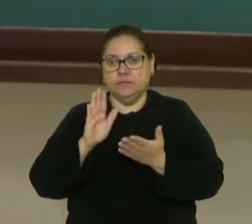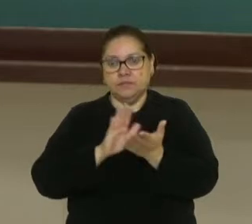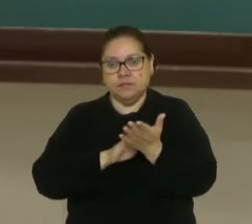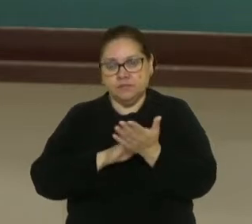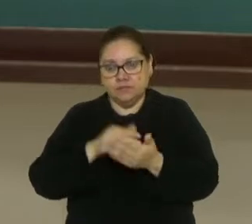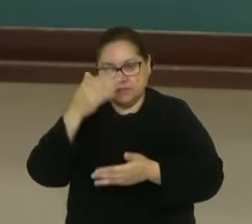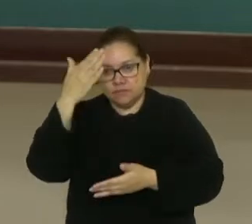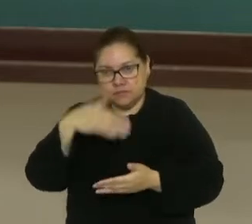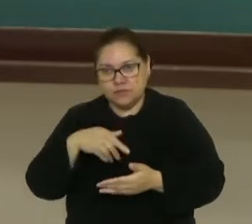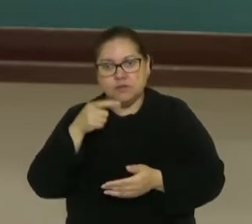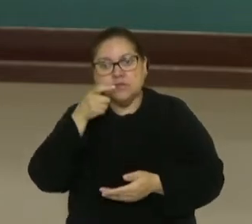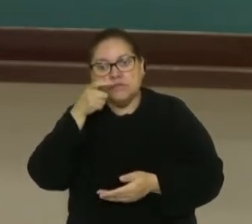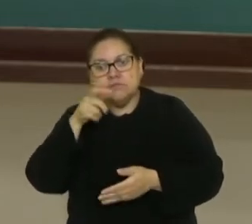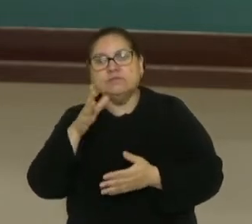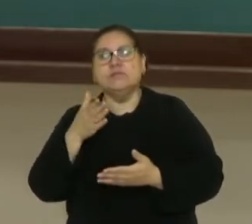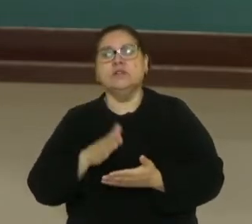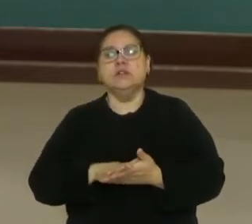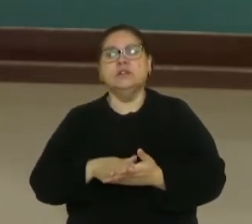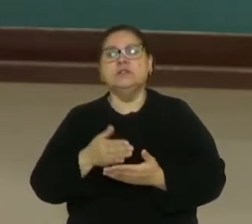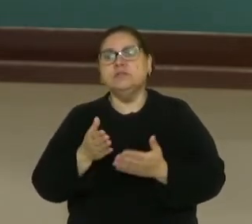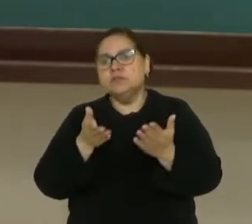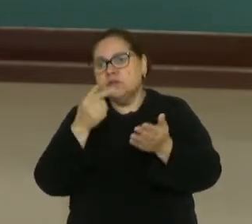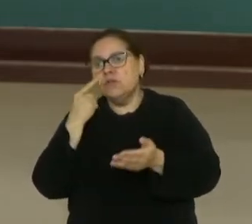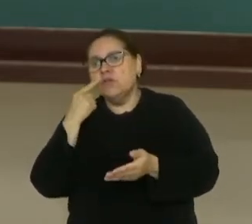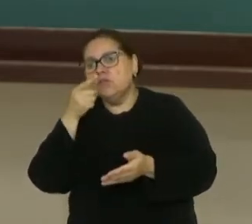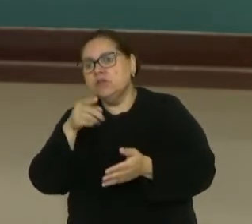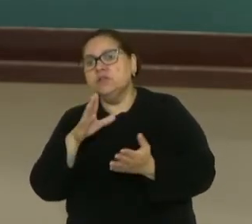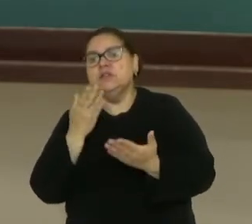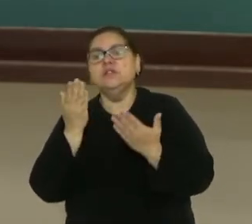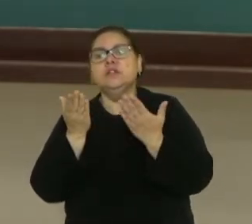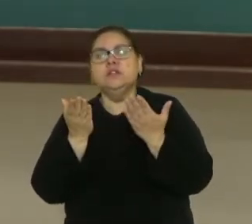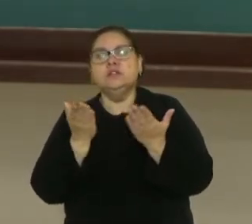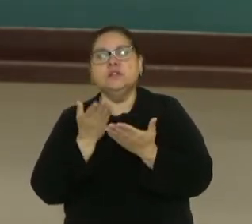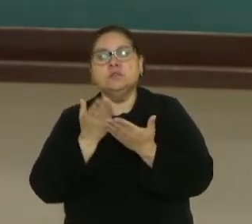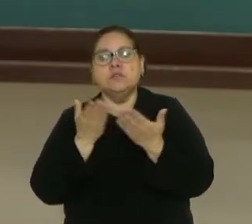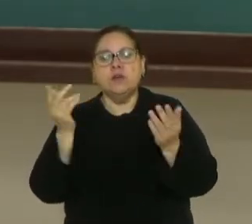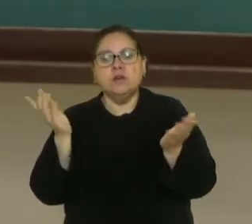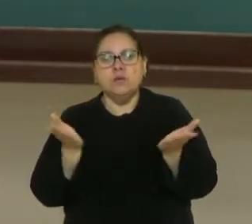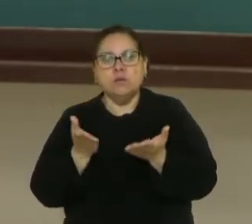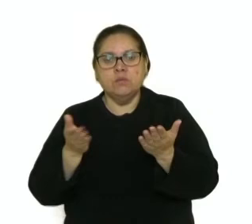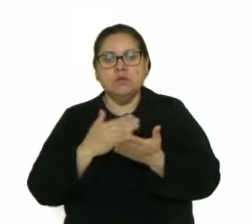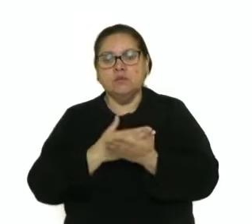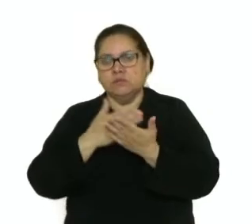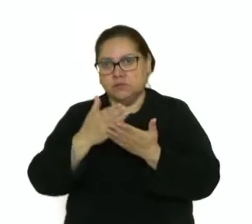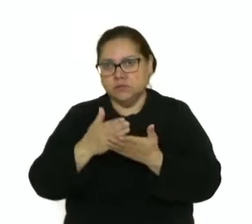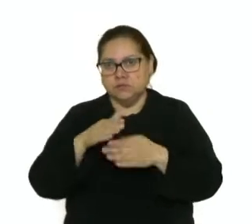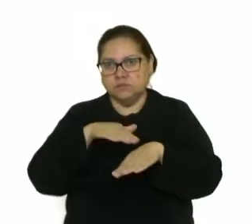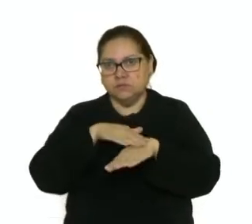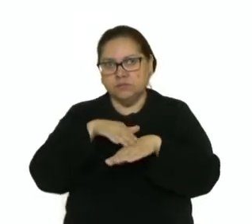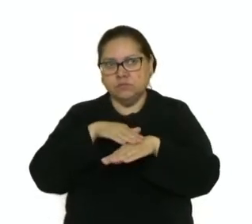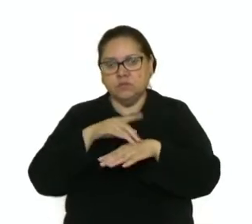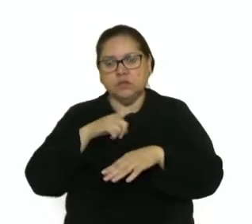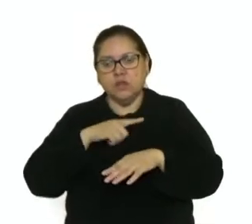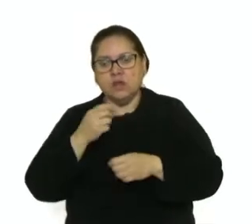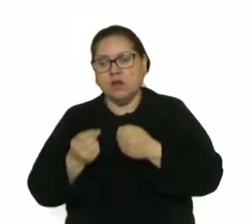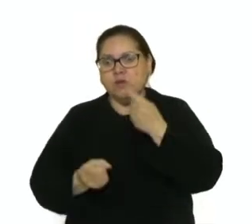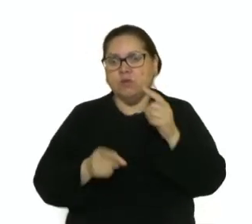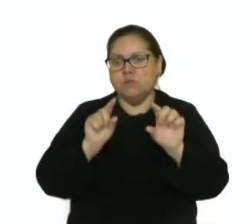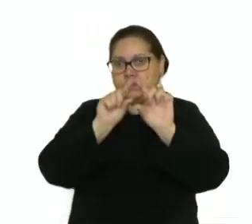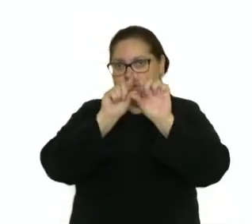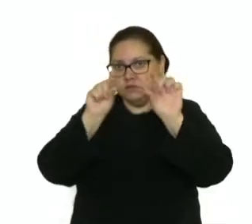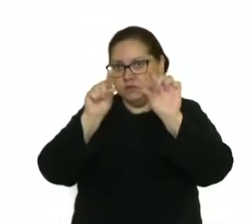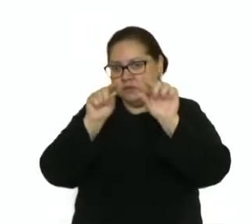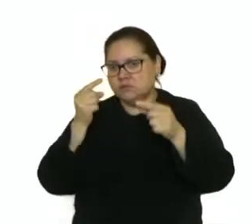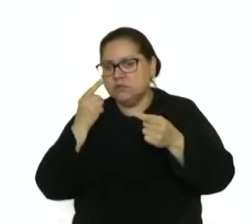por estarem aí nos prestigiando. Então vamos ver aqui o que elaboramos para esse momento. Para começo de conversa, temos algumas frases para a